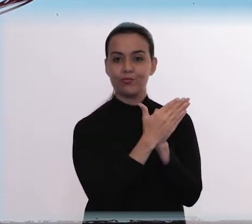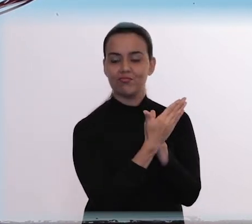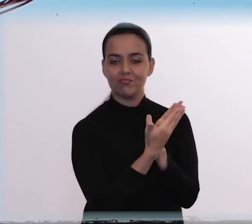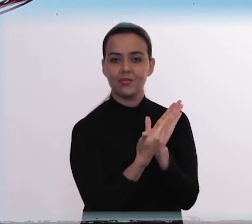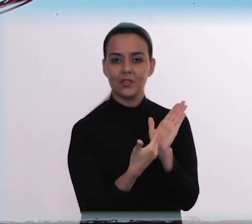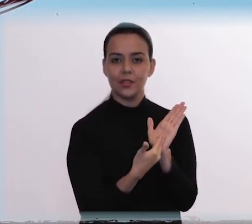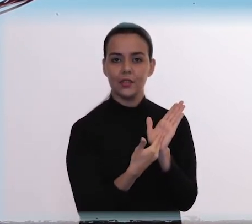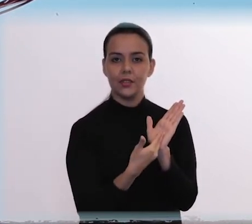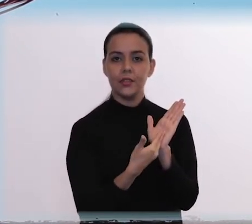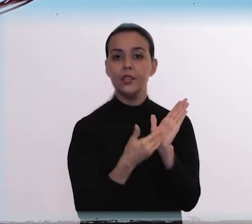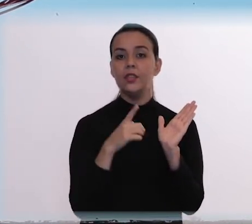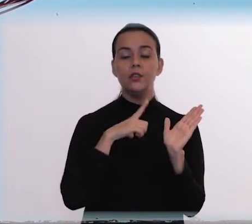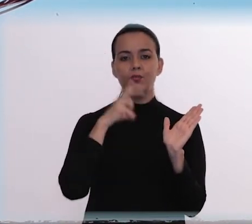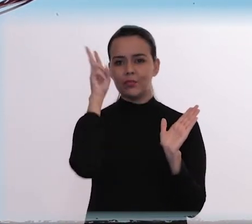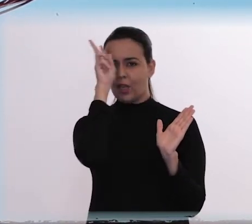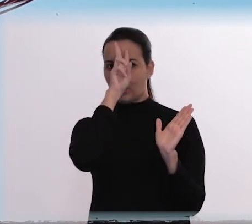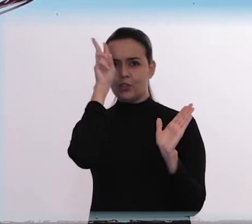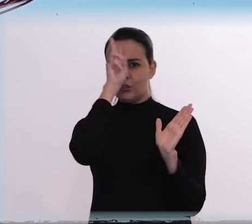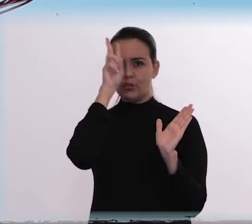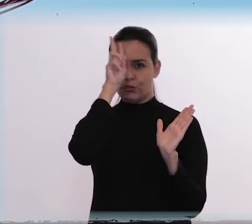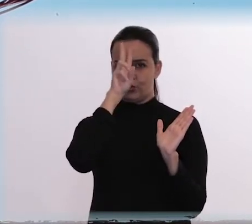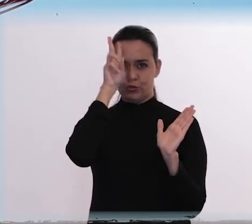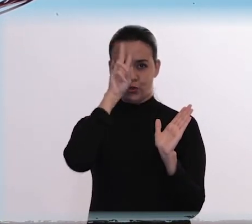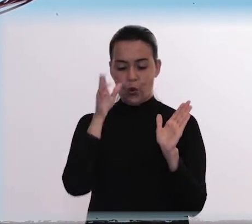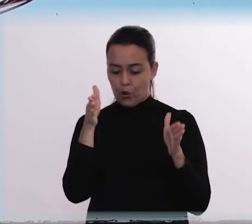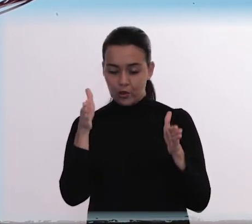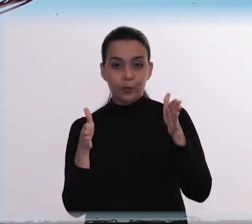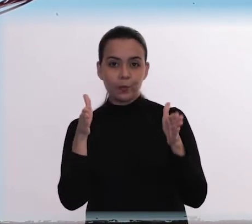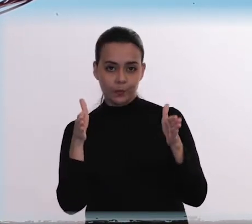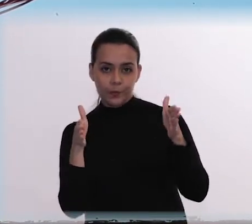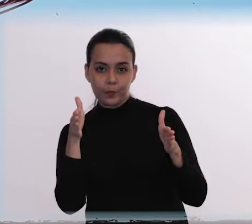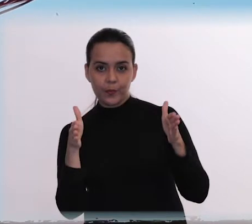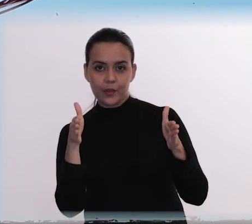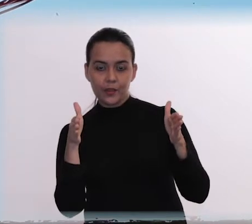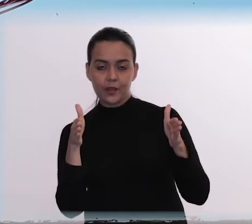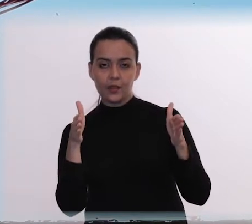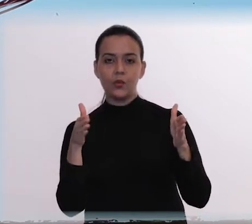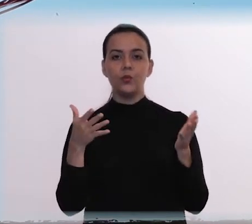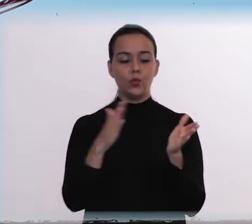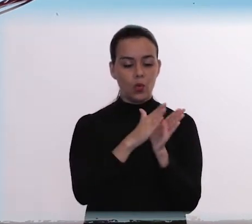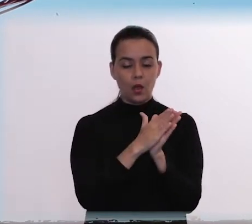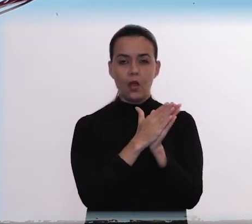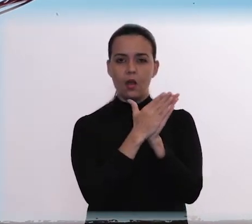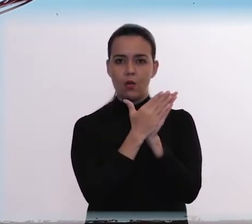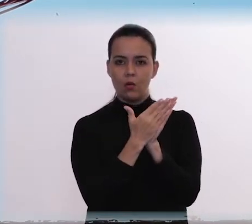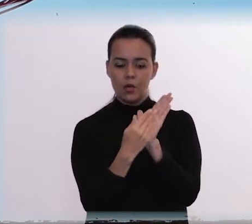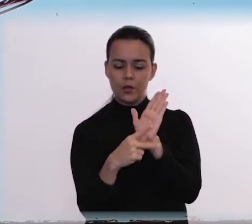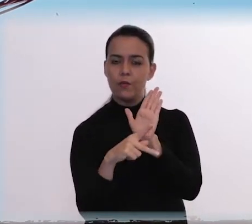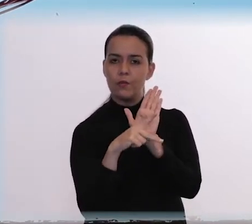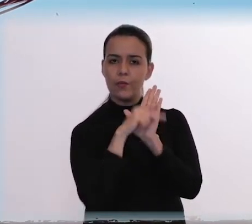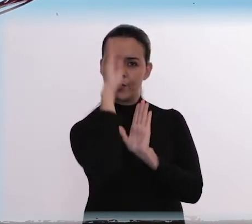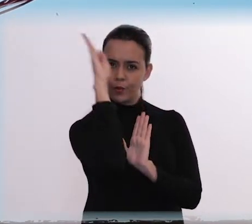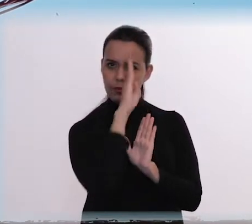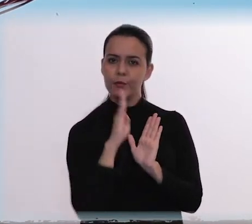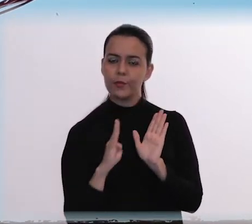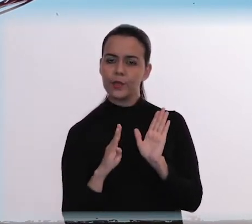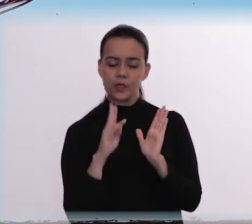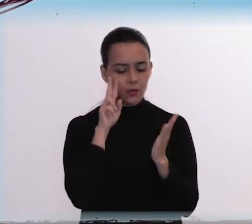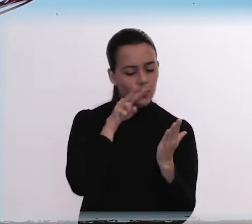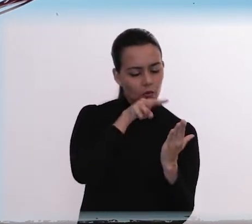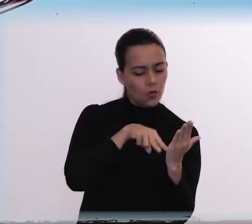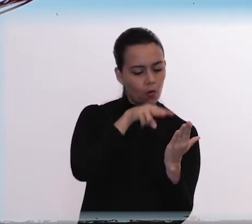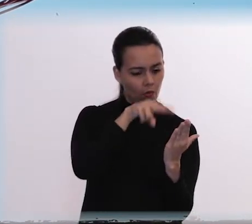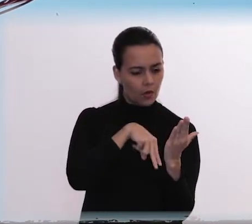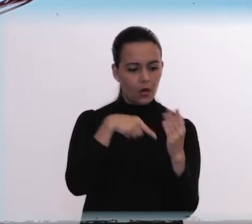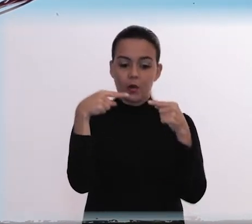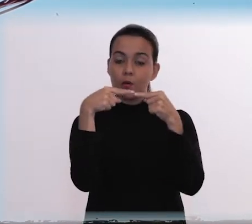síntese das contribuições dessa geração, um livro de vanguarda, né, um livro que tem o nacionalismo como norte, não é?